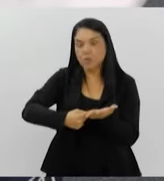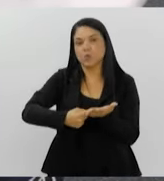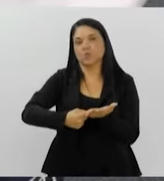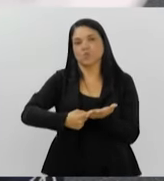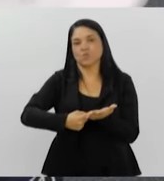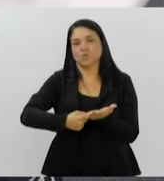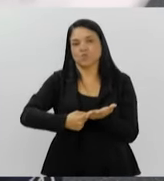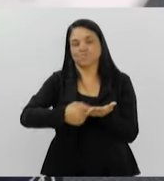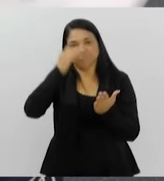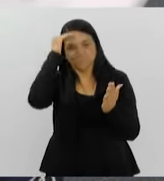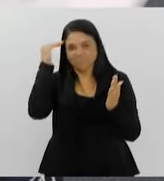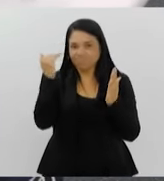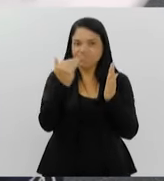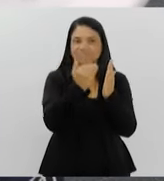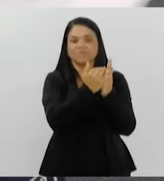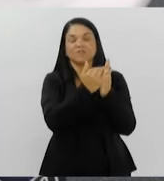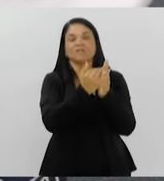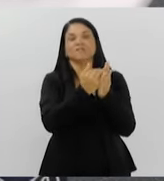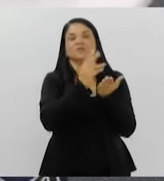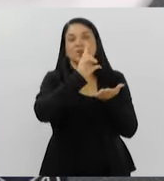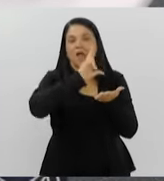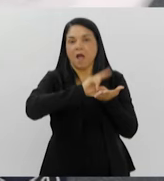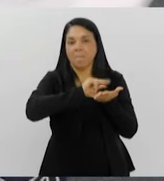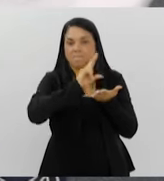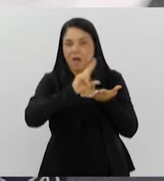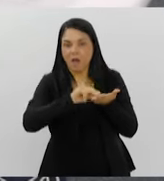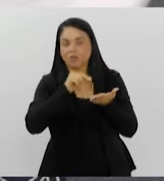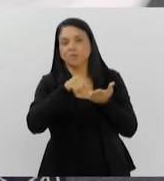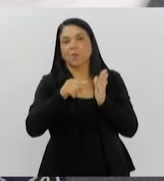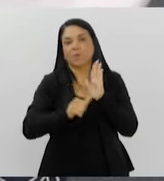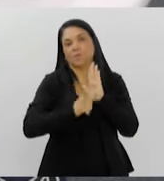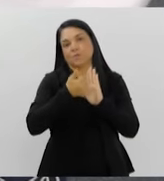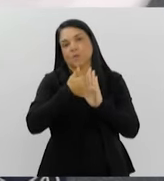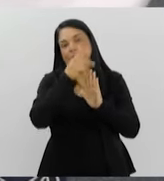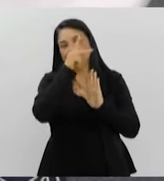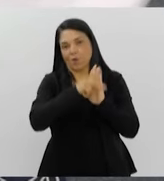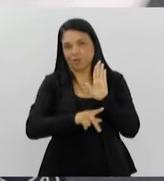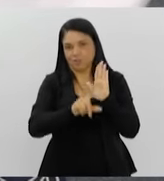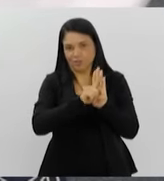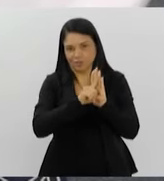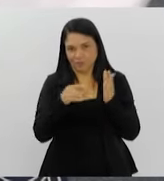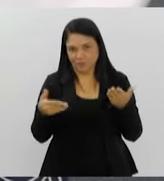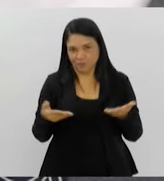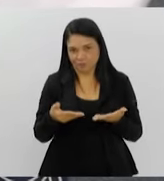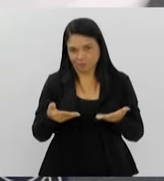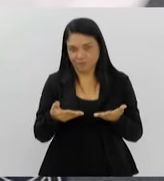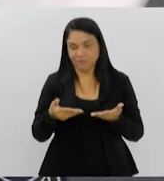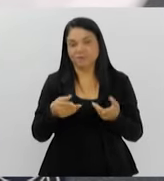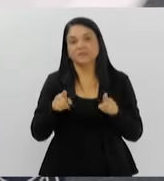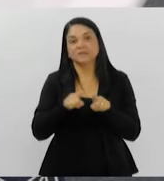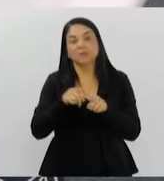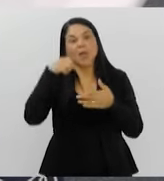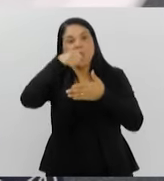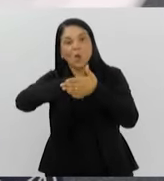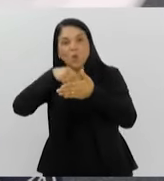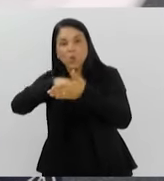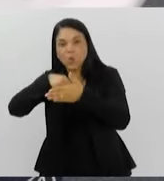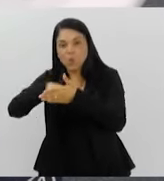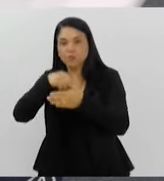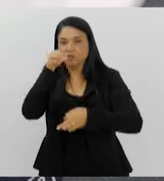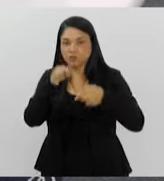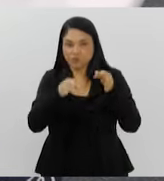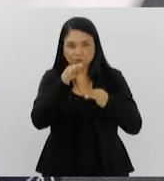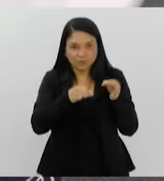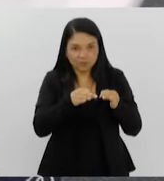passada trouxe a pauta no dia de hoje primeiro projeto de pauta então além da luta na justiça que o